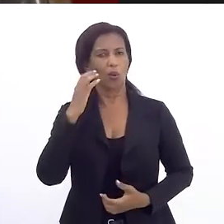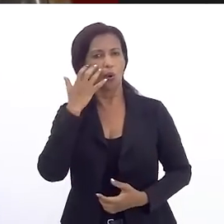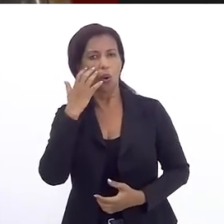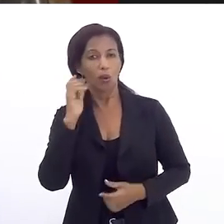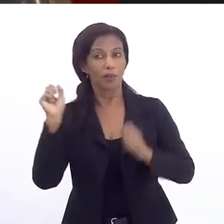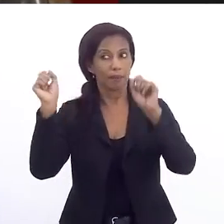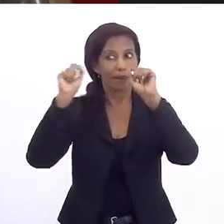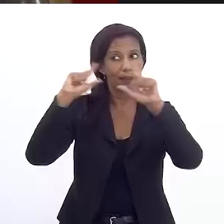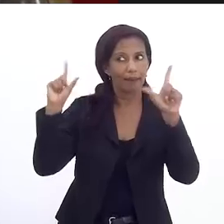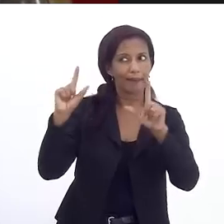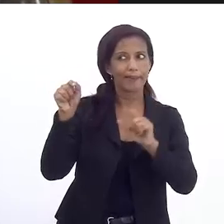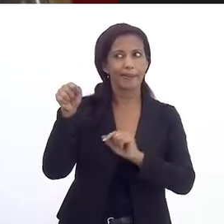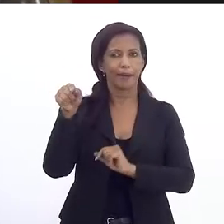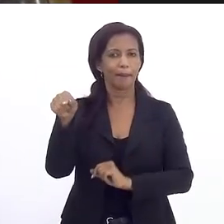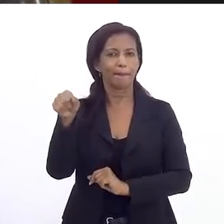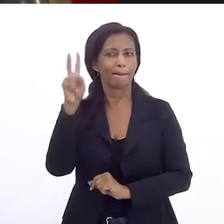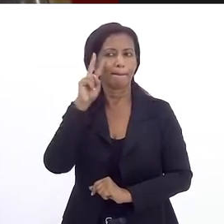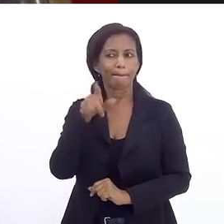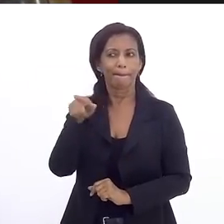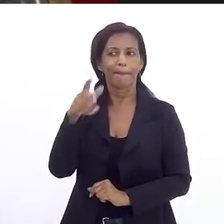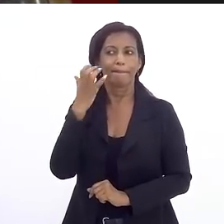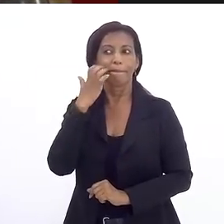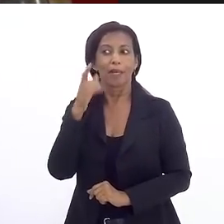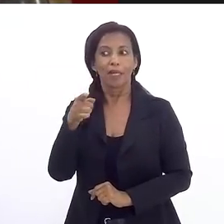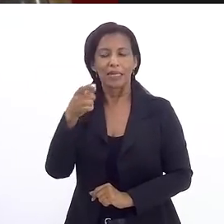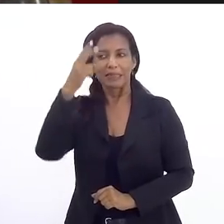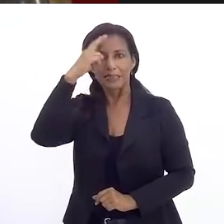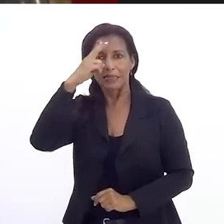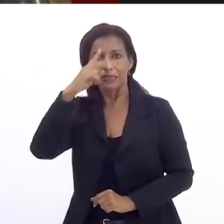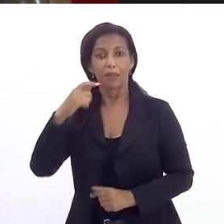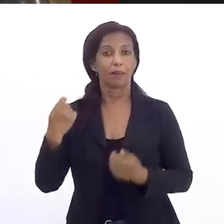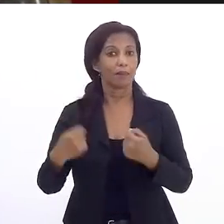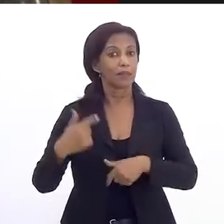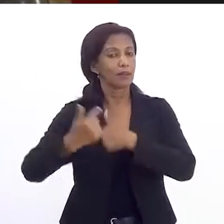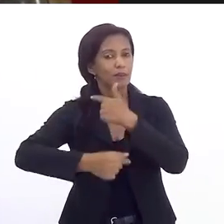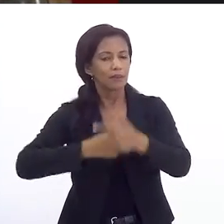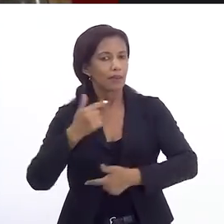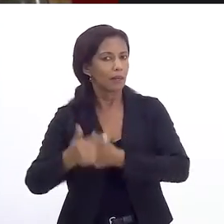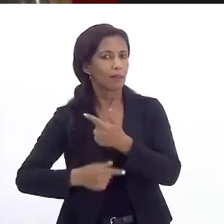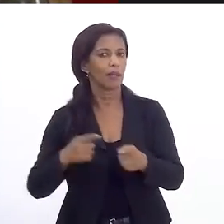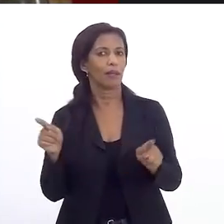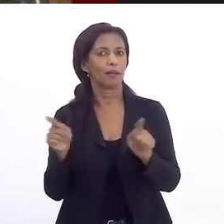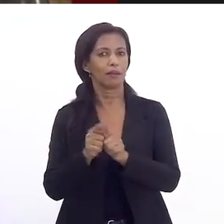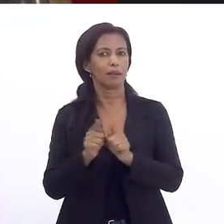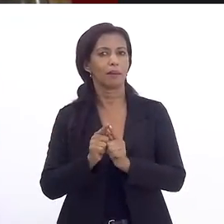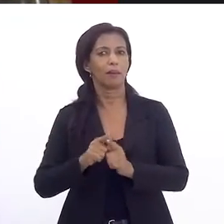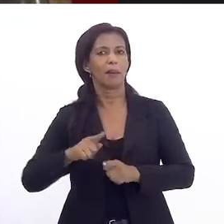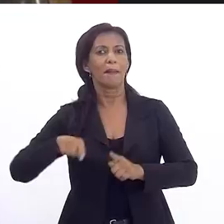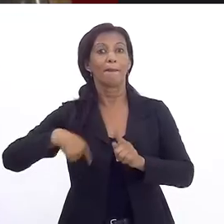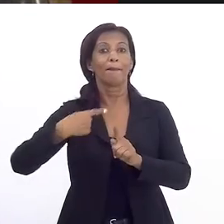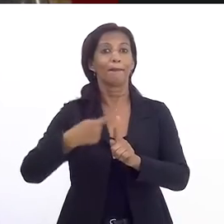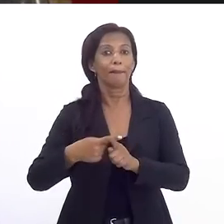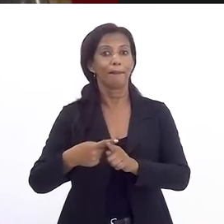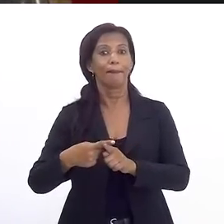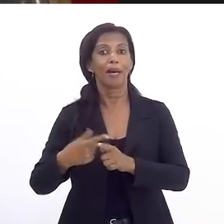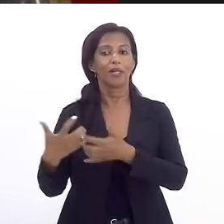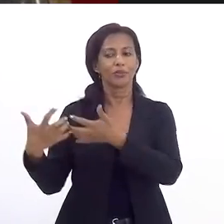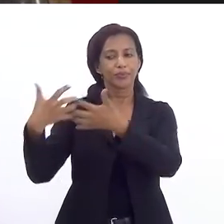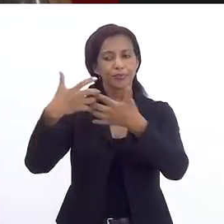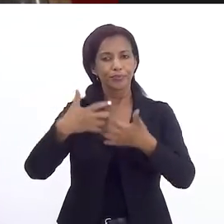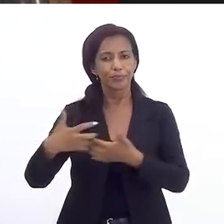pedir. Mas a gente tem que trabalhar para que tenha mais mamógrafos, mais ginecologistas,